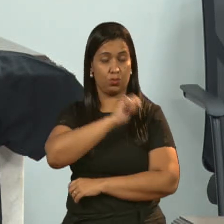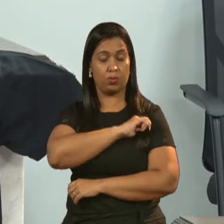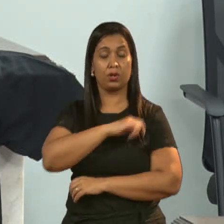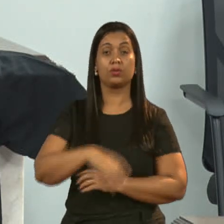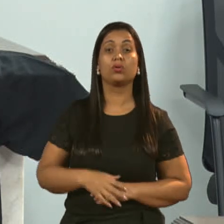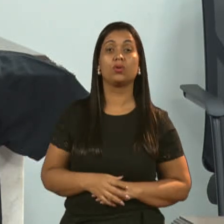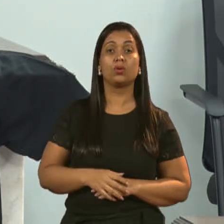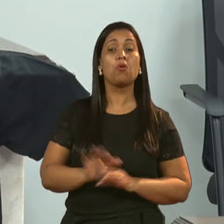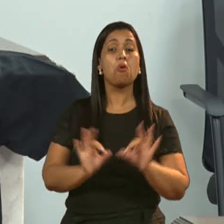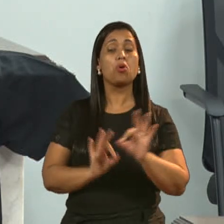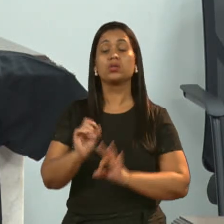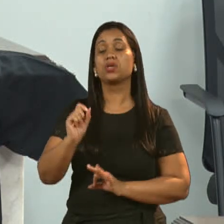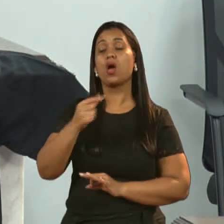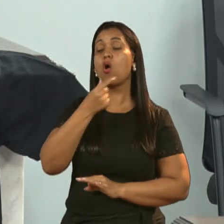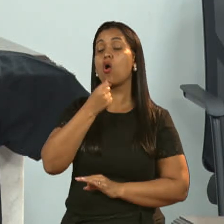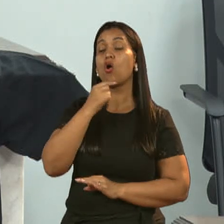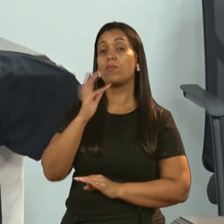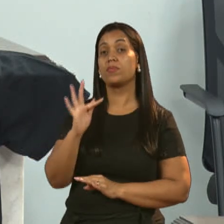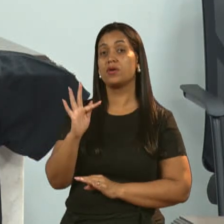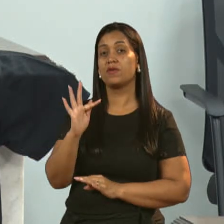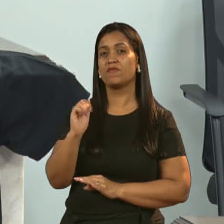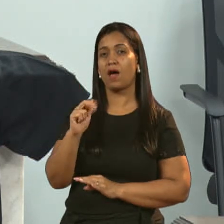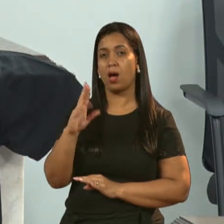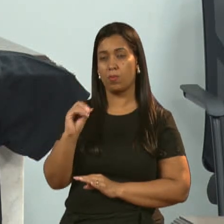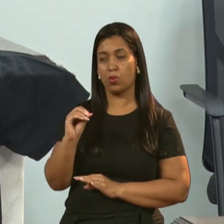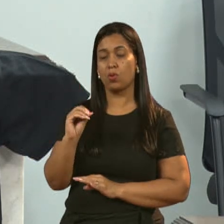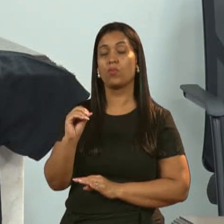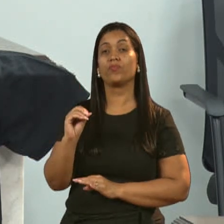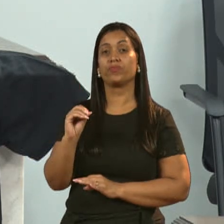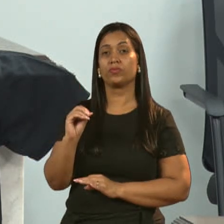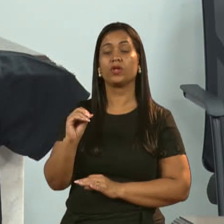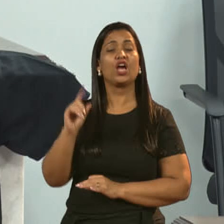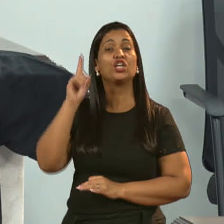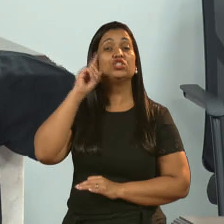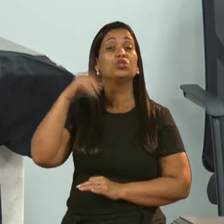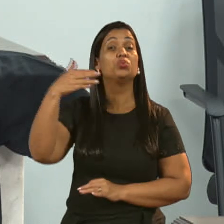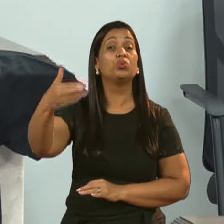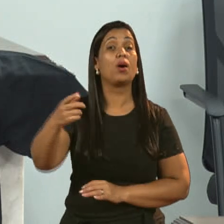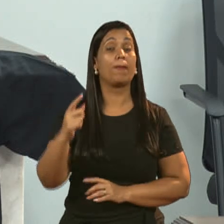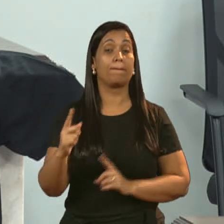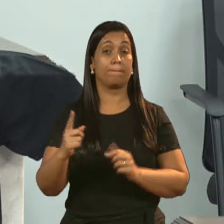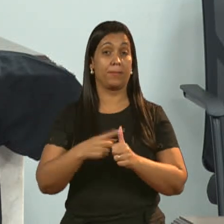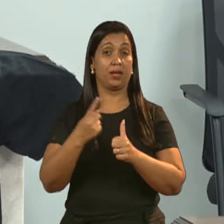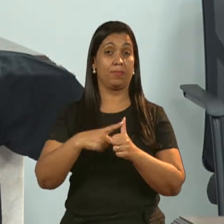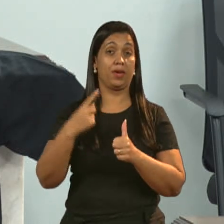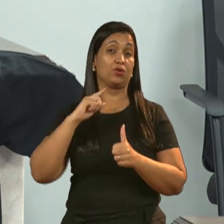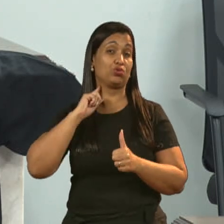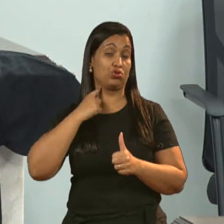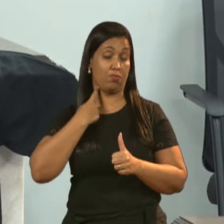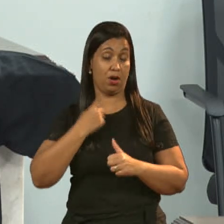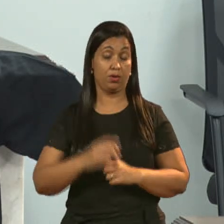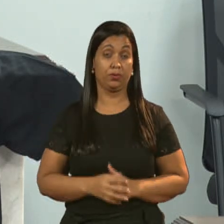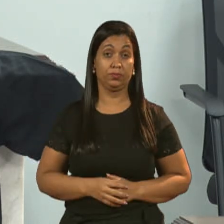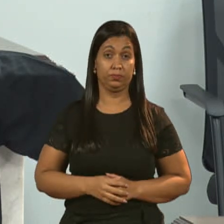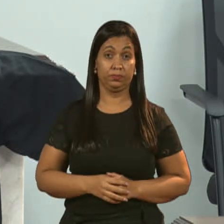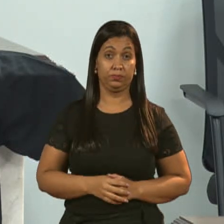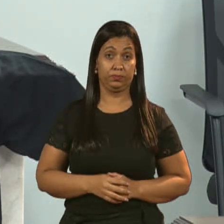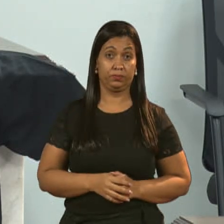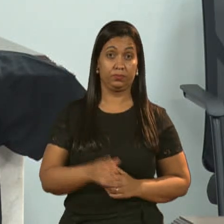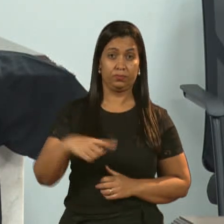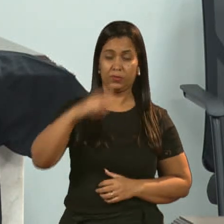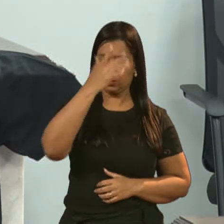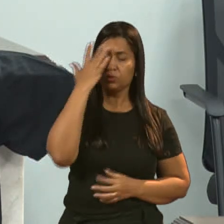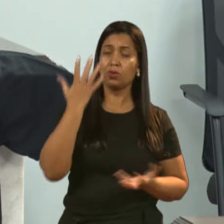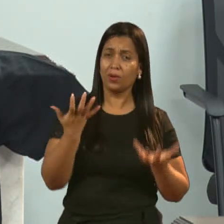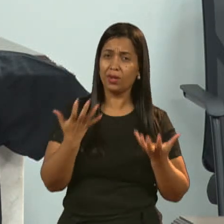Carlos Rocha, no dia 1º de maio. Esse simpósio, depois vou estar divulgando nas redes sociais do Viver com Parkinson. Quem tiver interesse, seria